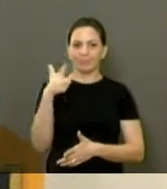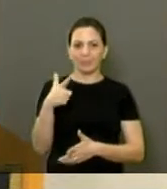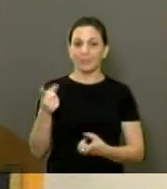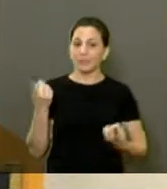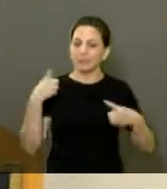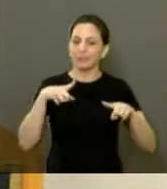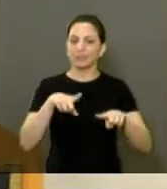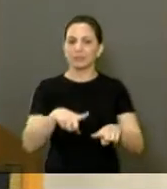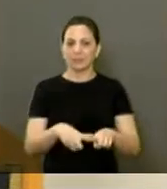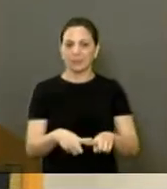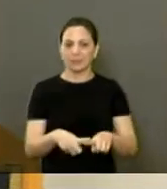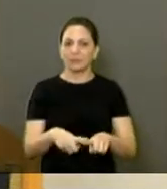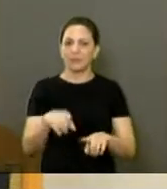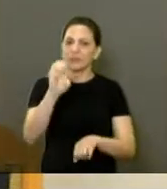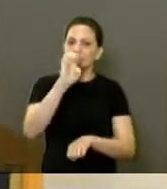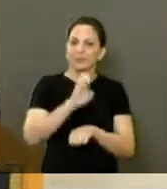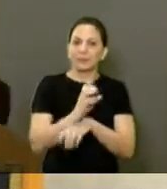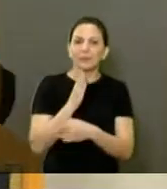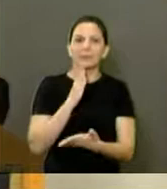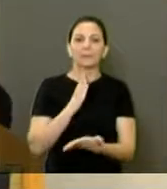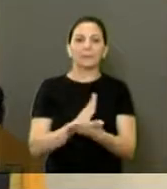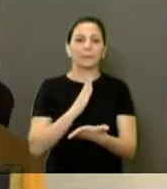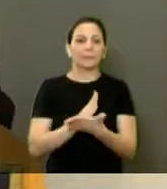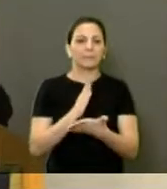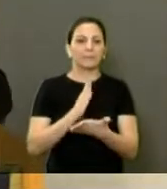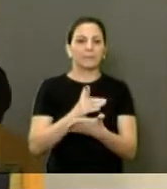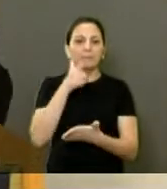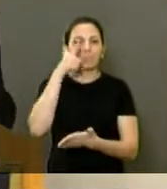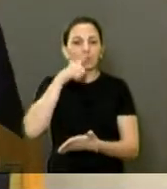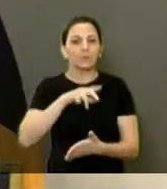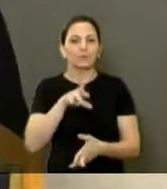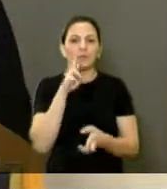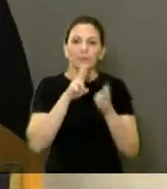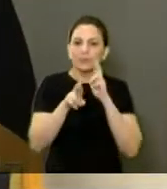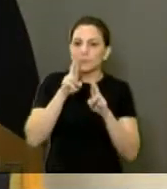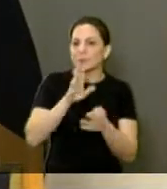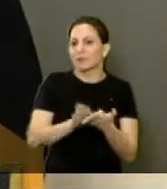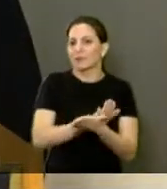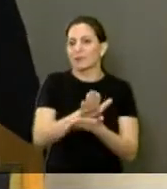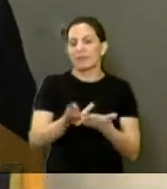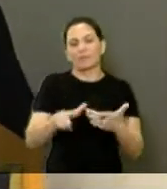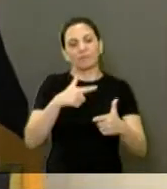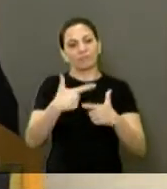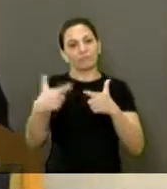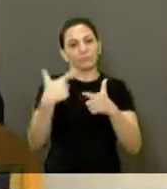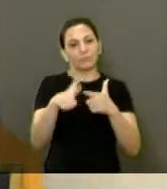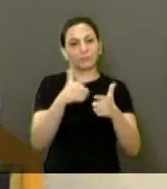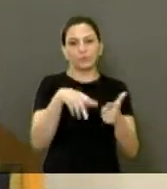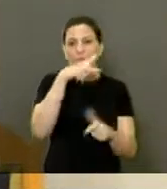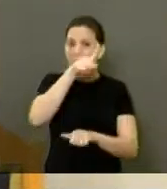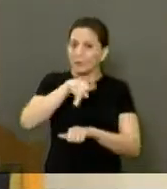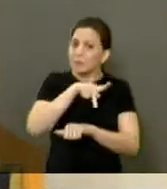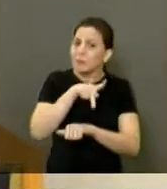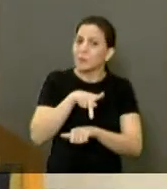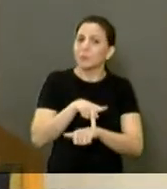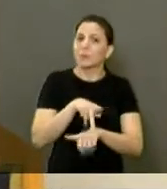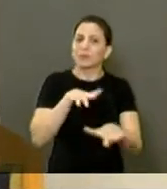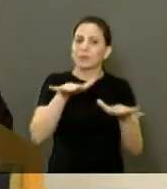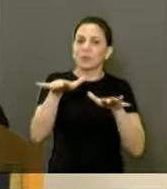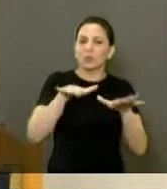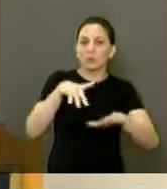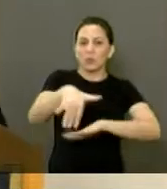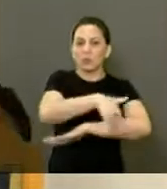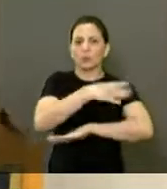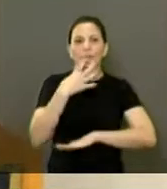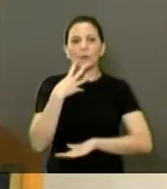Nós estamos vivendo um estado de paralisia, onde não se consegue dar resposta para um problema que o país foi às ruas